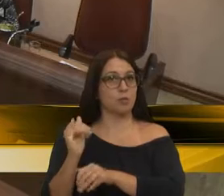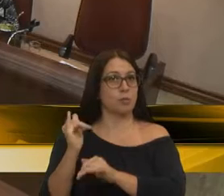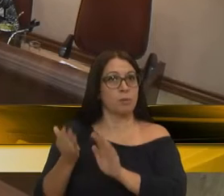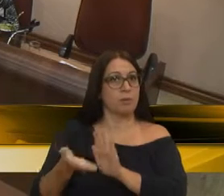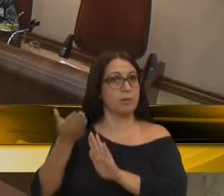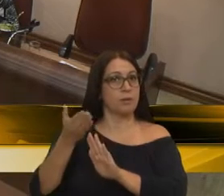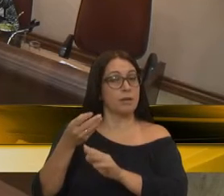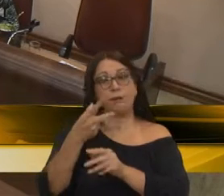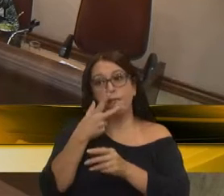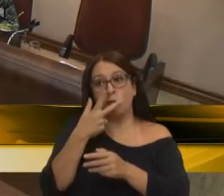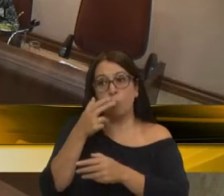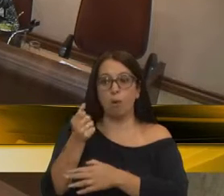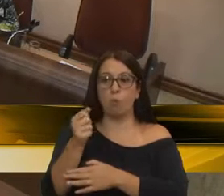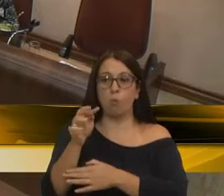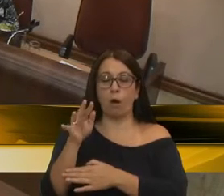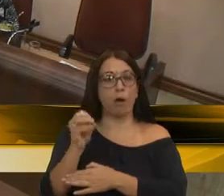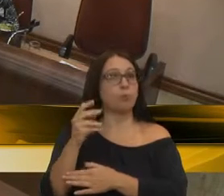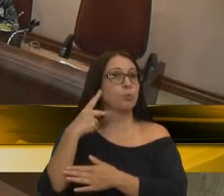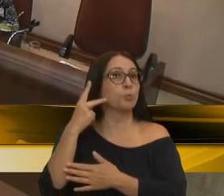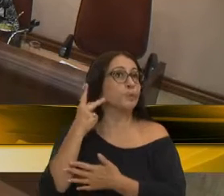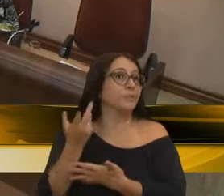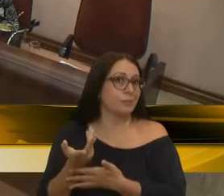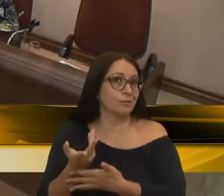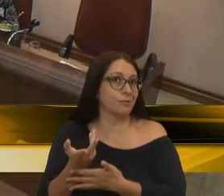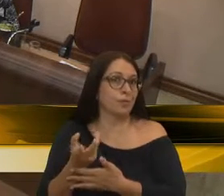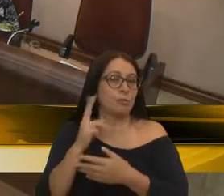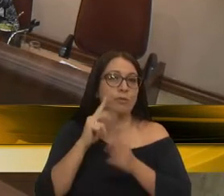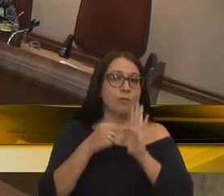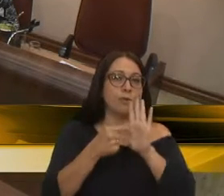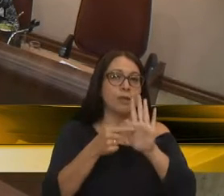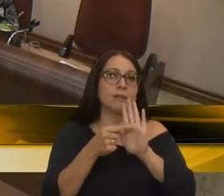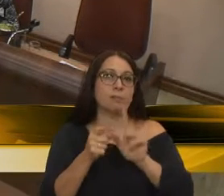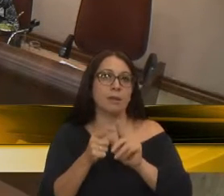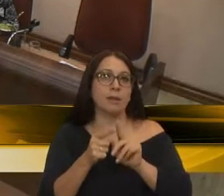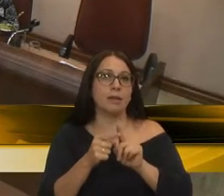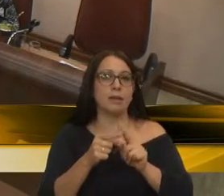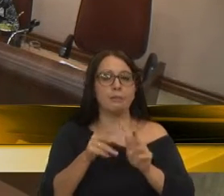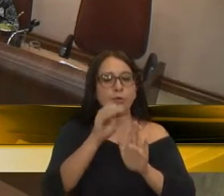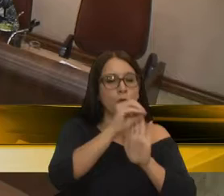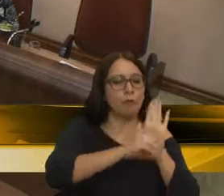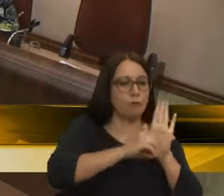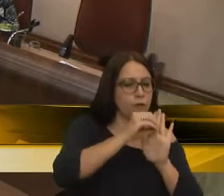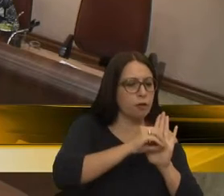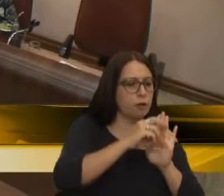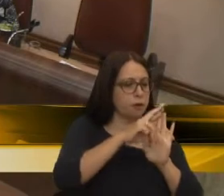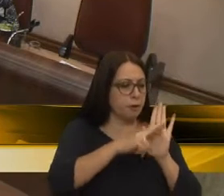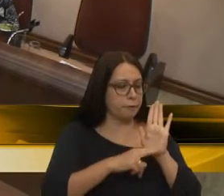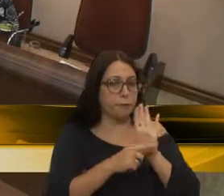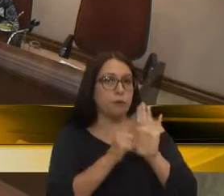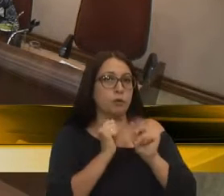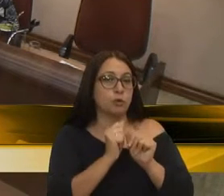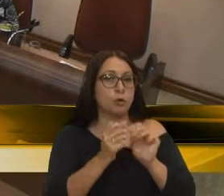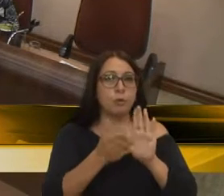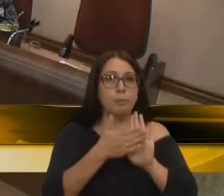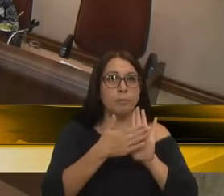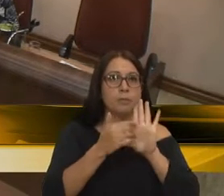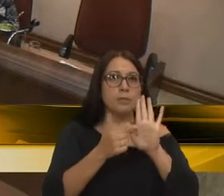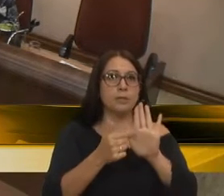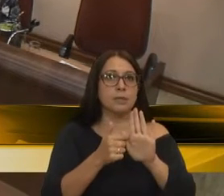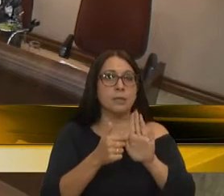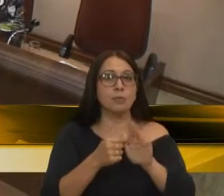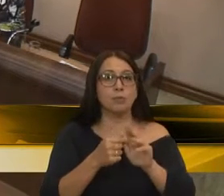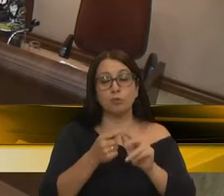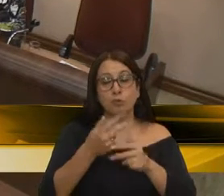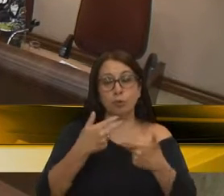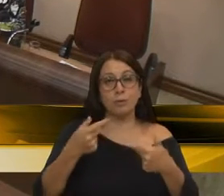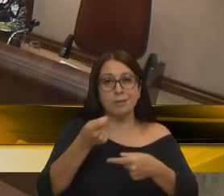ato político como referi inicialmente por meio de memorando os ofícios e proposições de reexame administrativo